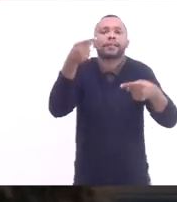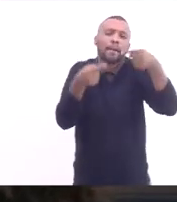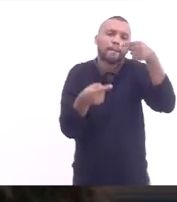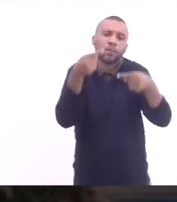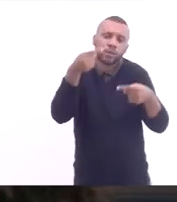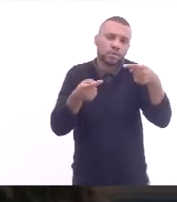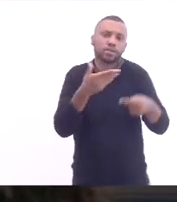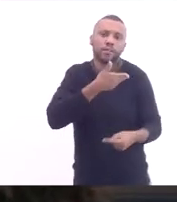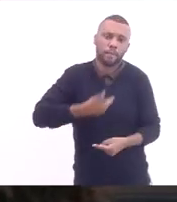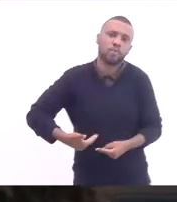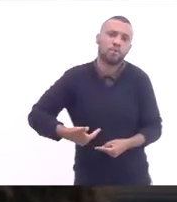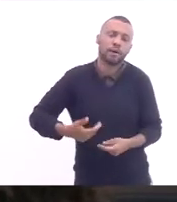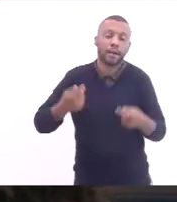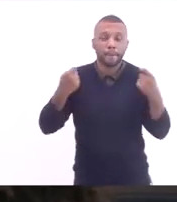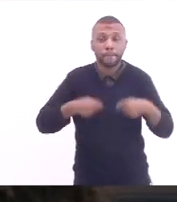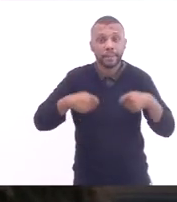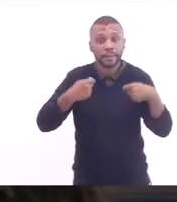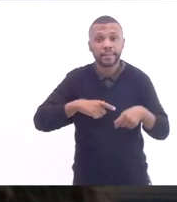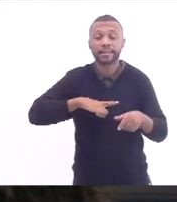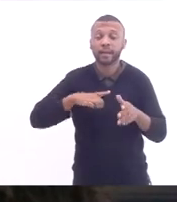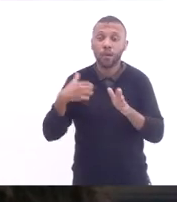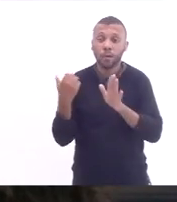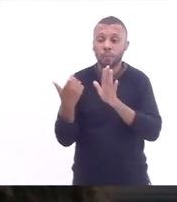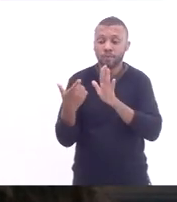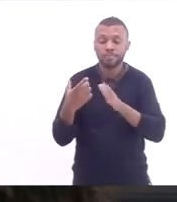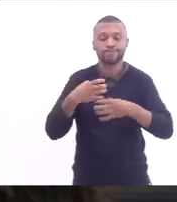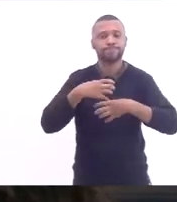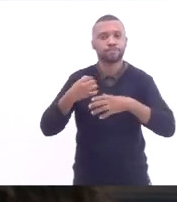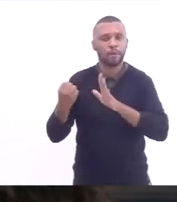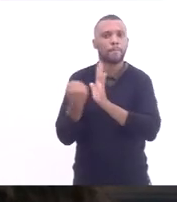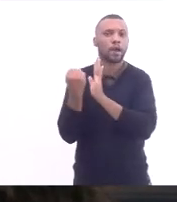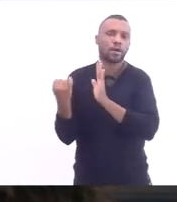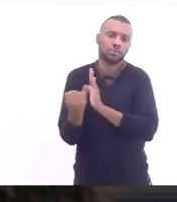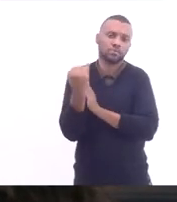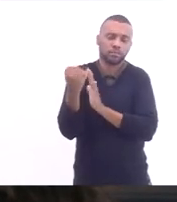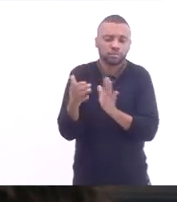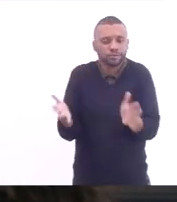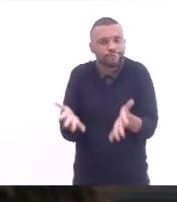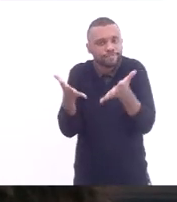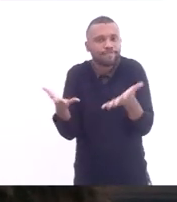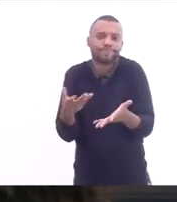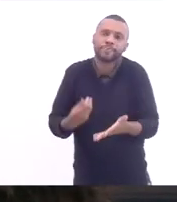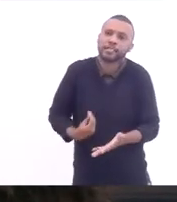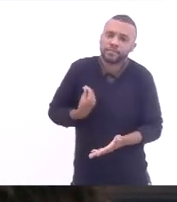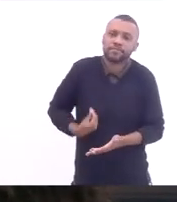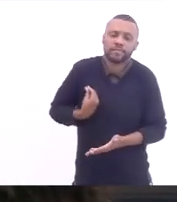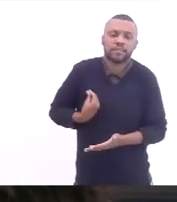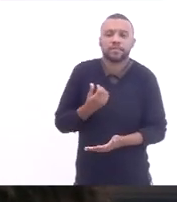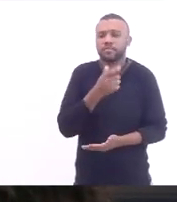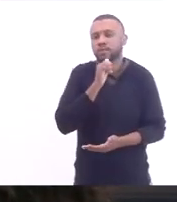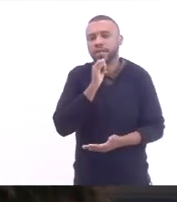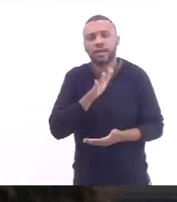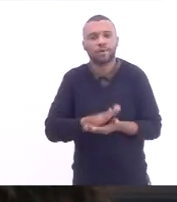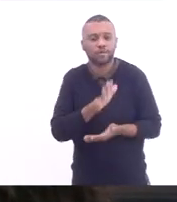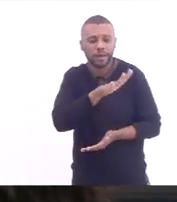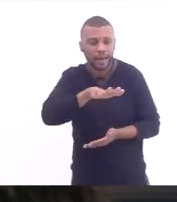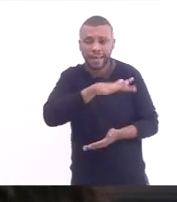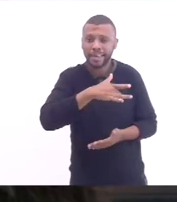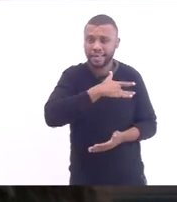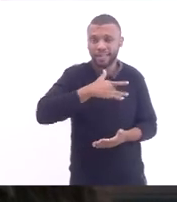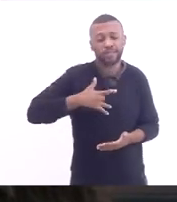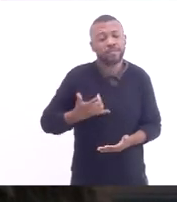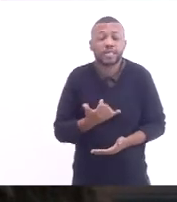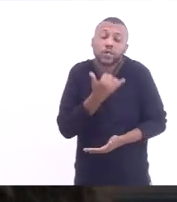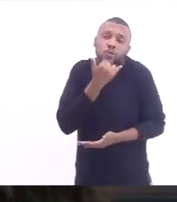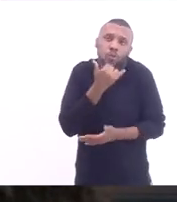públicas que tem o significado da melhoria de condições de vida do povo. Na questão da saúde, que me